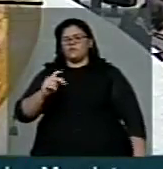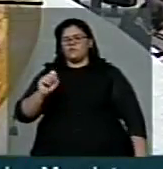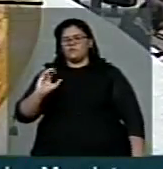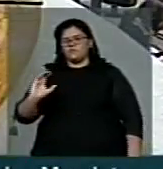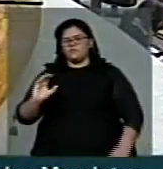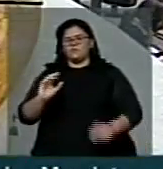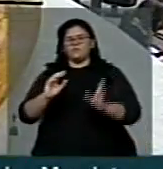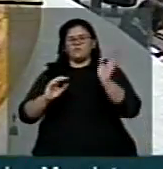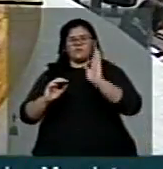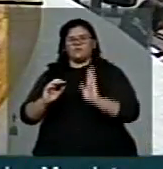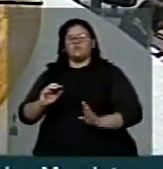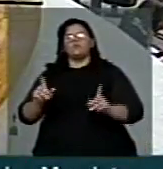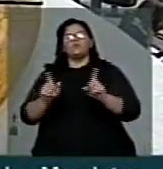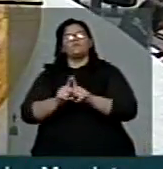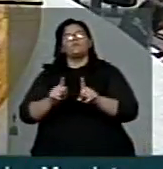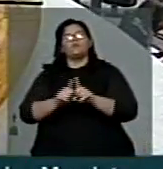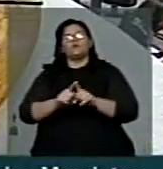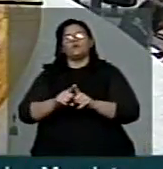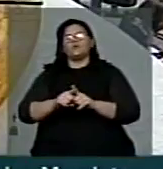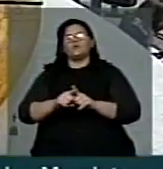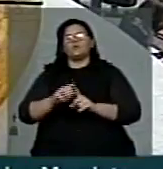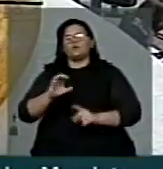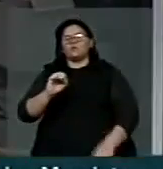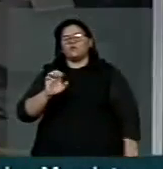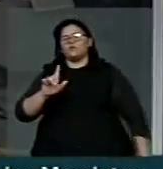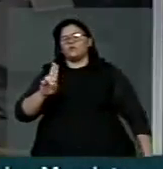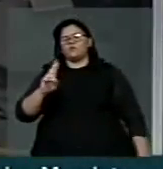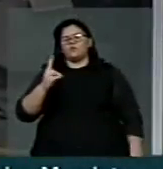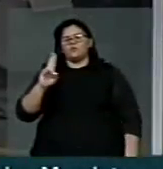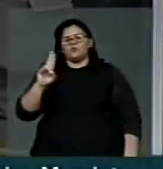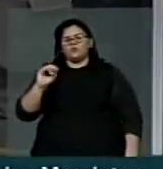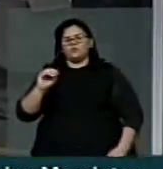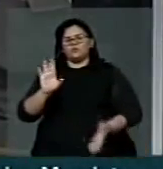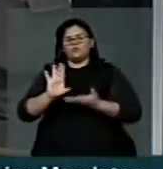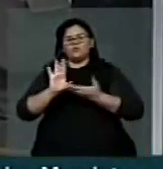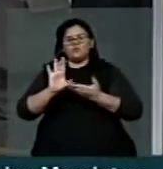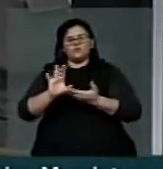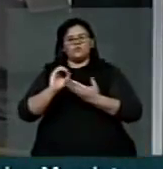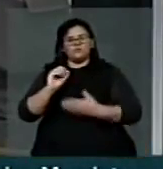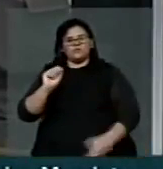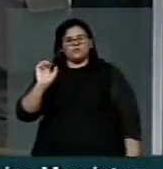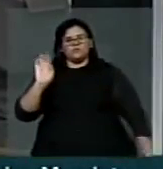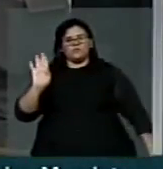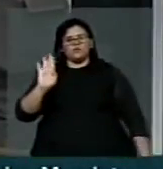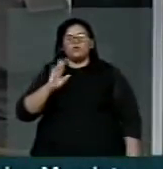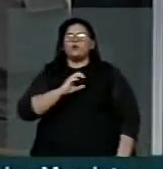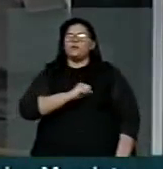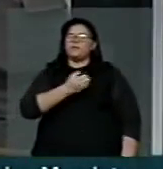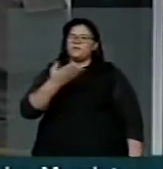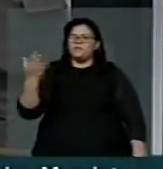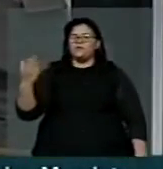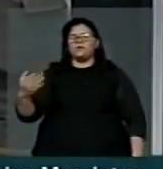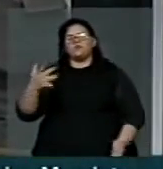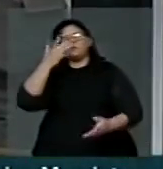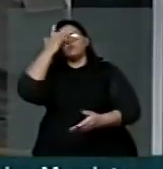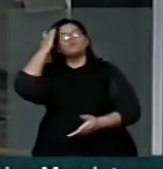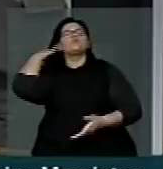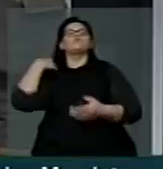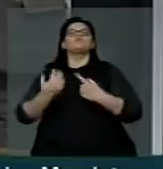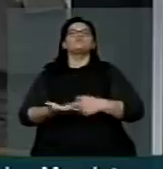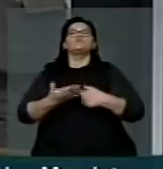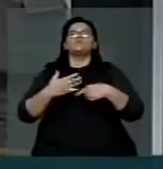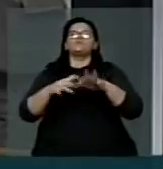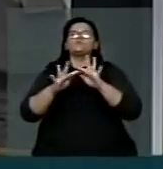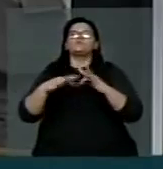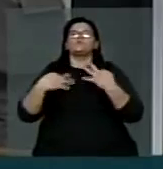Coelho, presidente do Conselho Federal da Ordem dos Advogados do Brasil, queridos convidados, familiares